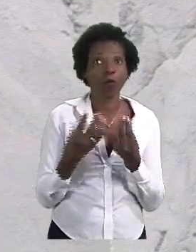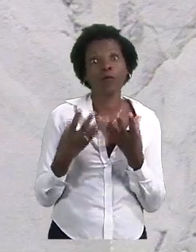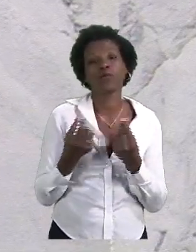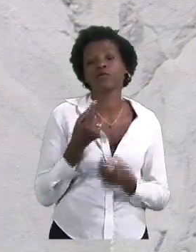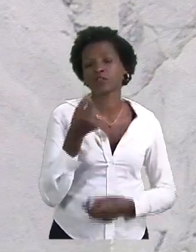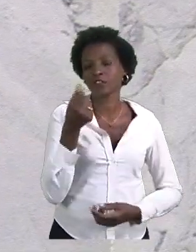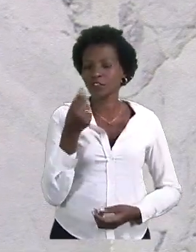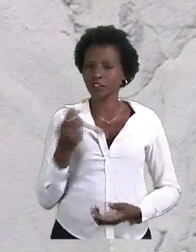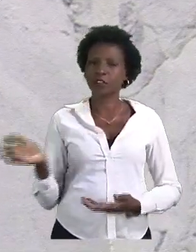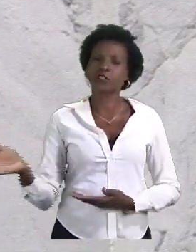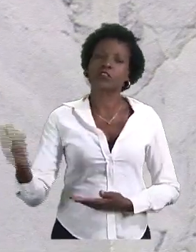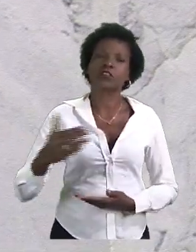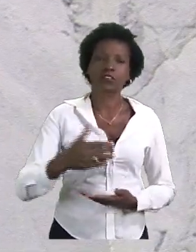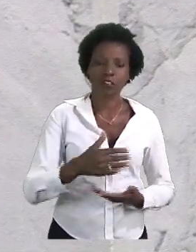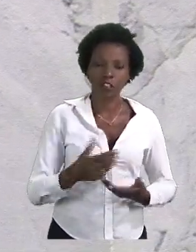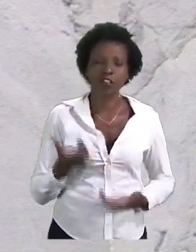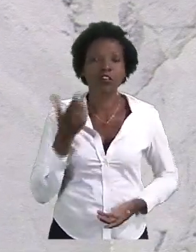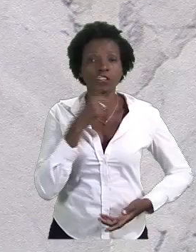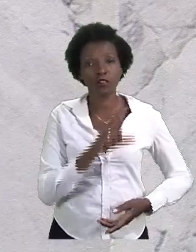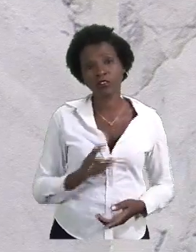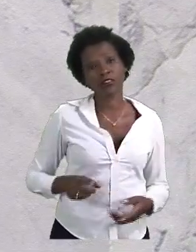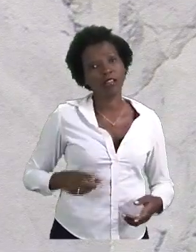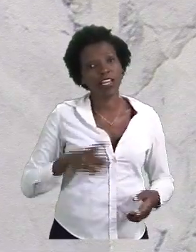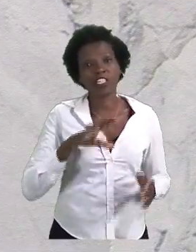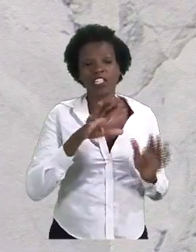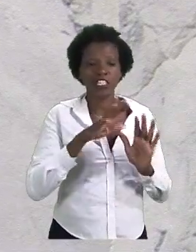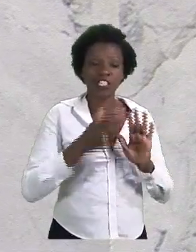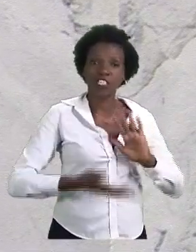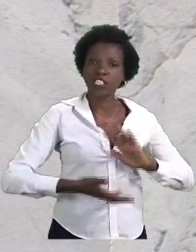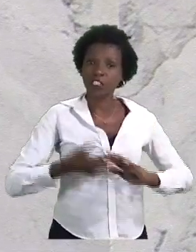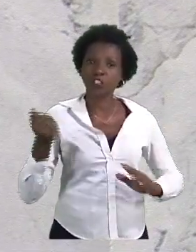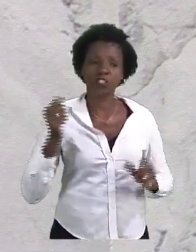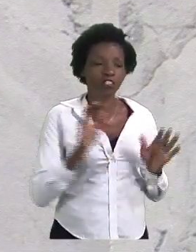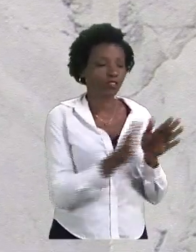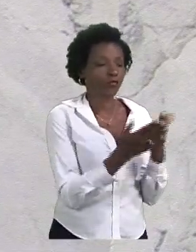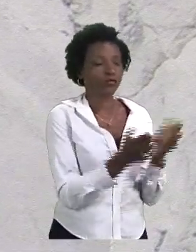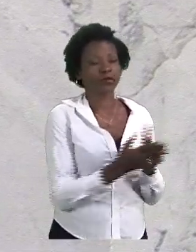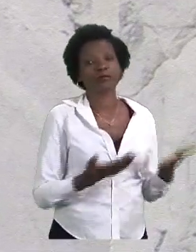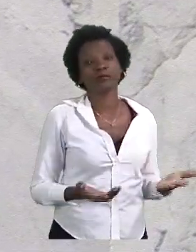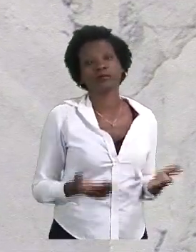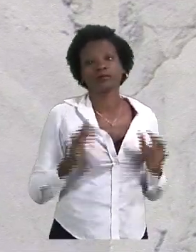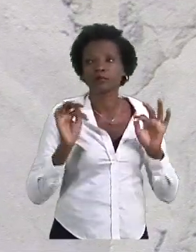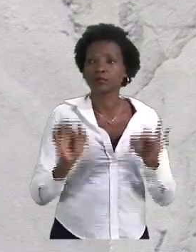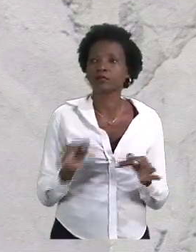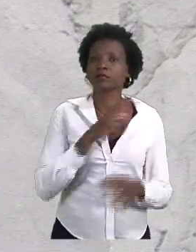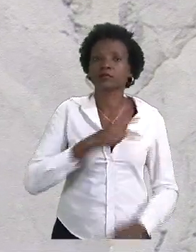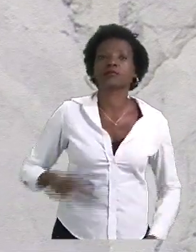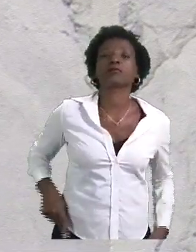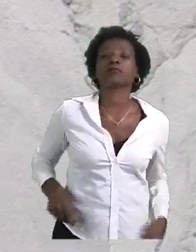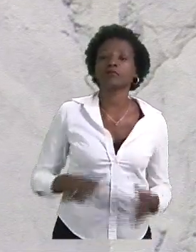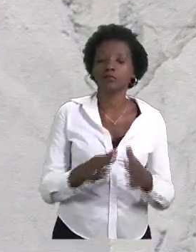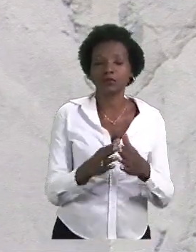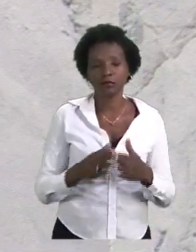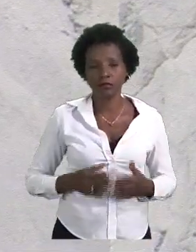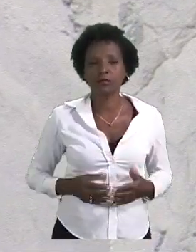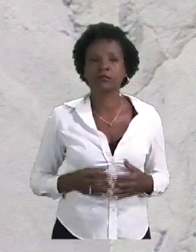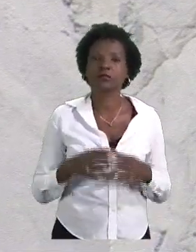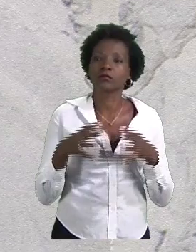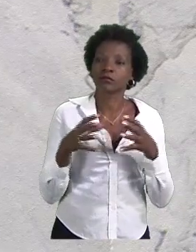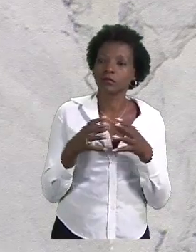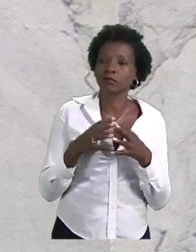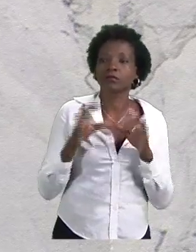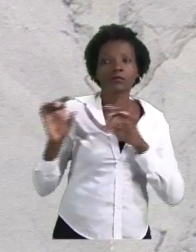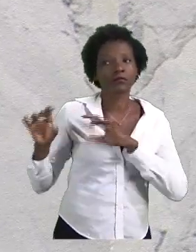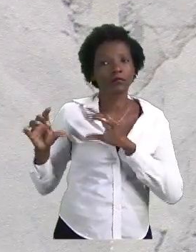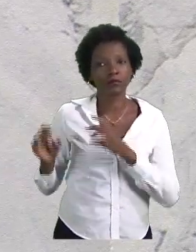dinheiro, mais uma vez, à custa dos pobres. Para fechar, senhora presidente, só quero que, por favor, a assessoria técnica encaminhe as minhas palavras quanto